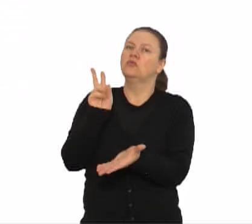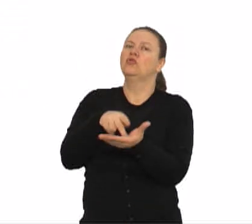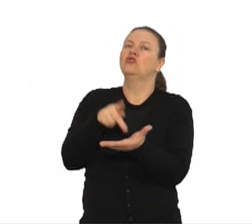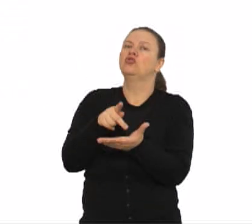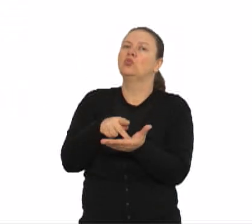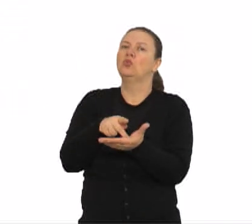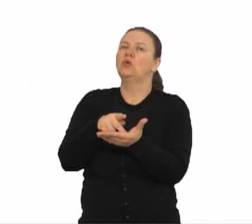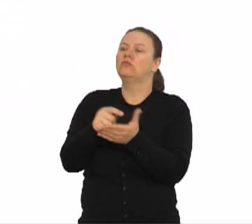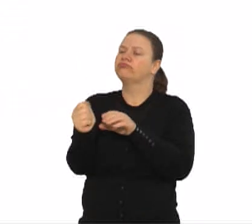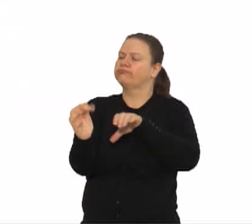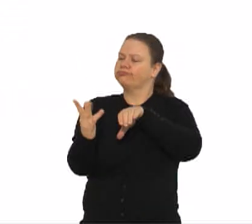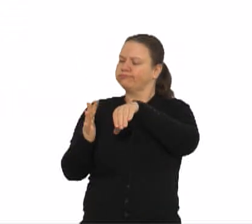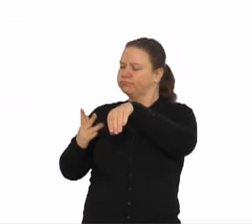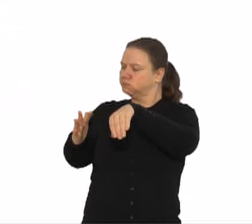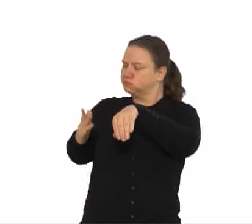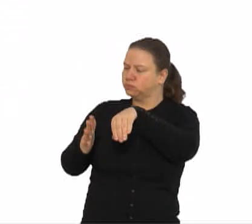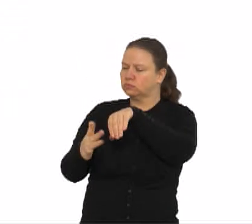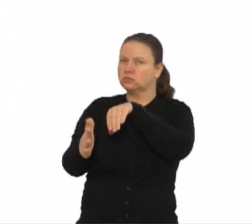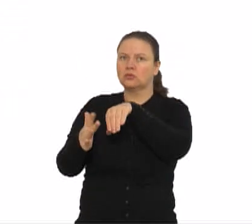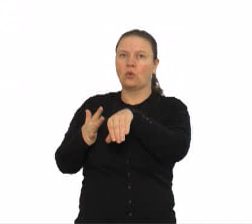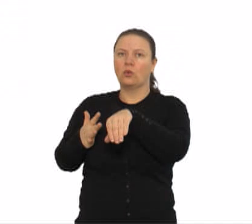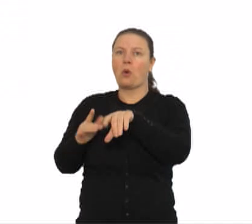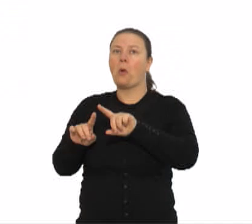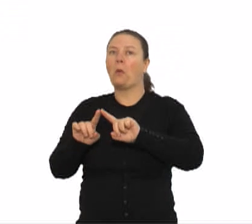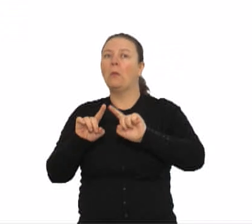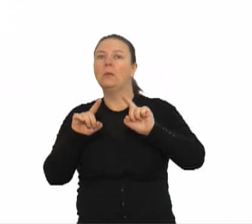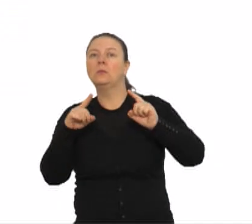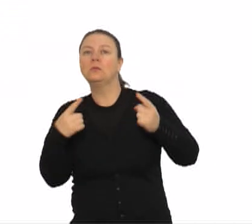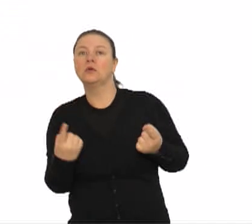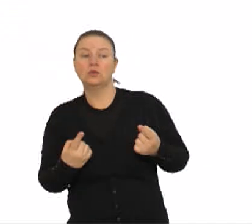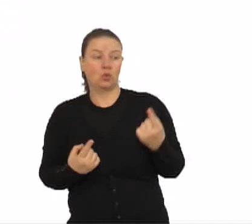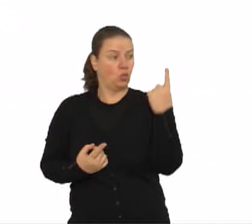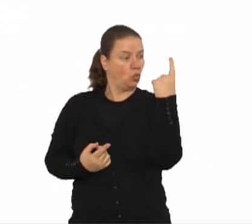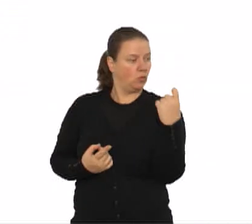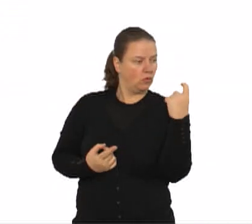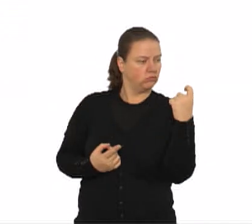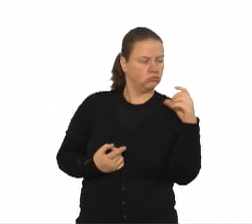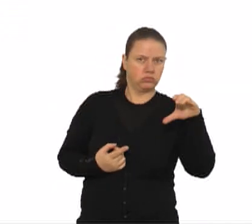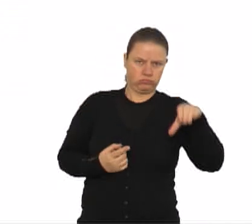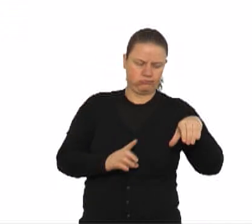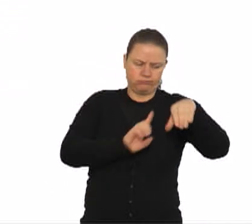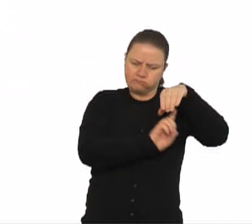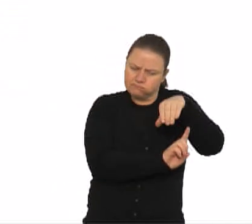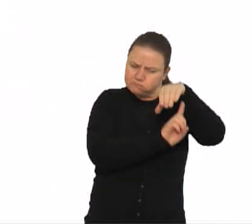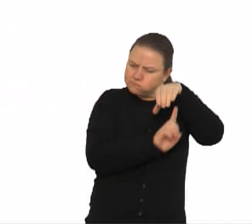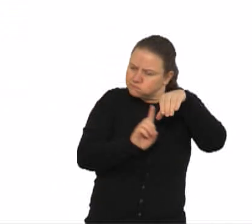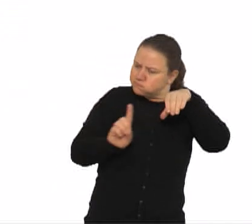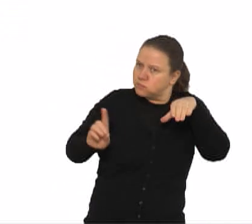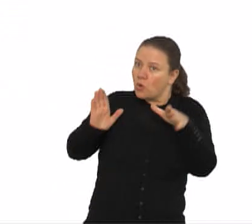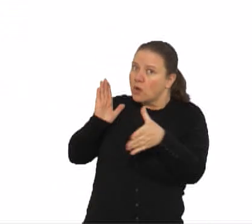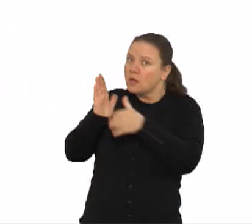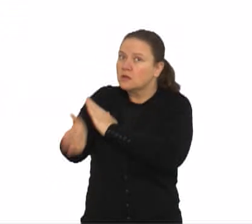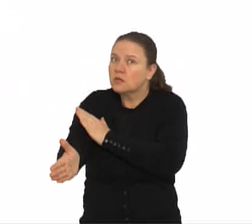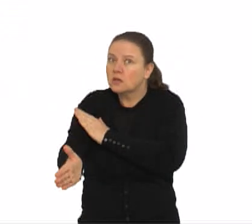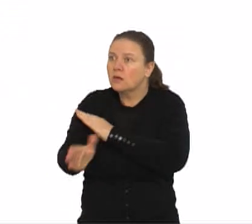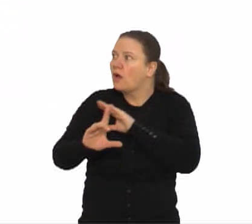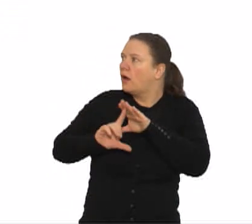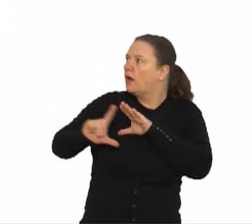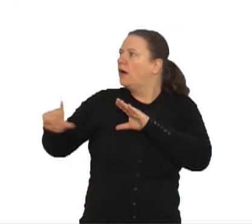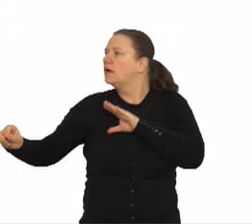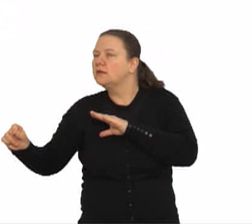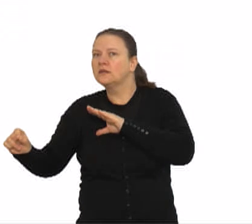projetadas lá no fundo. Mas eis que acontece de um desses prisioneiros conseguir escapar e sair para fora